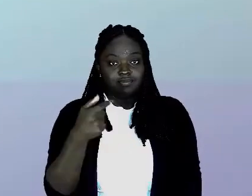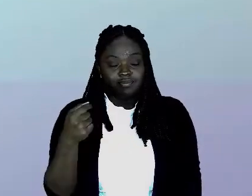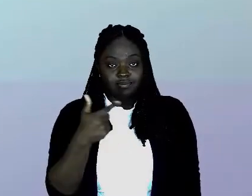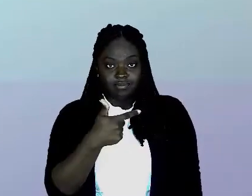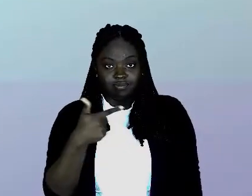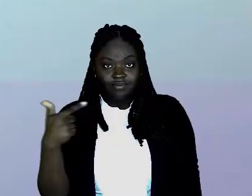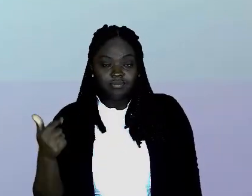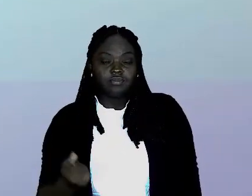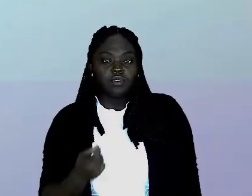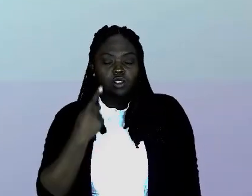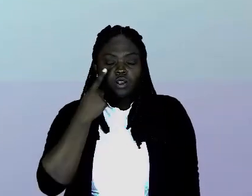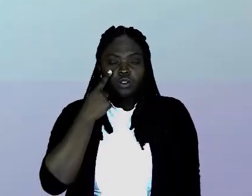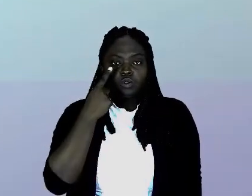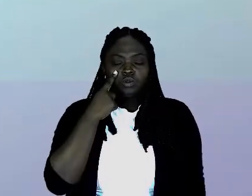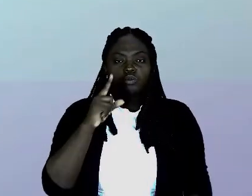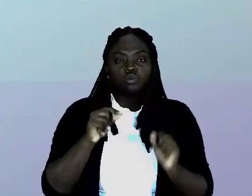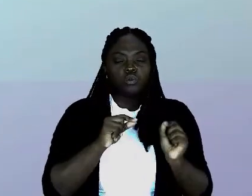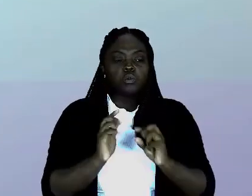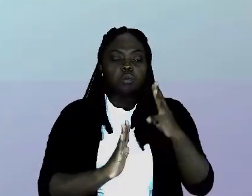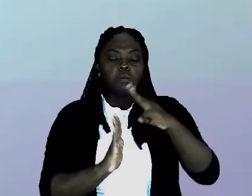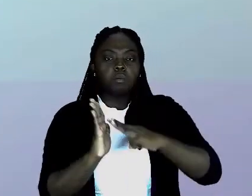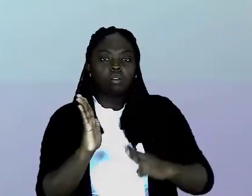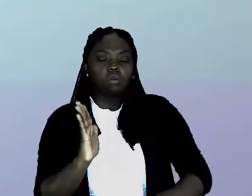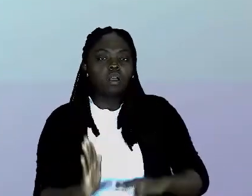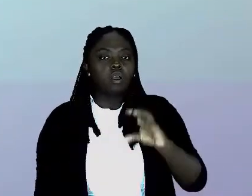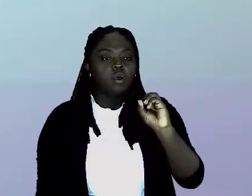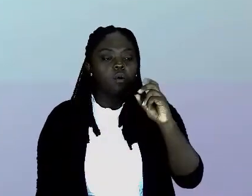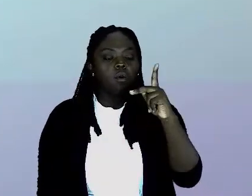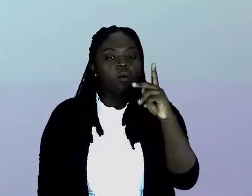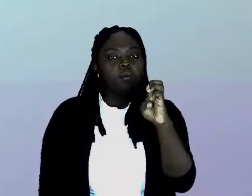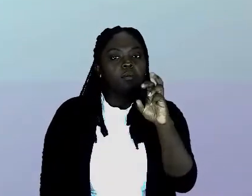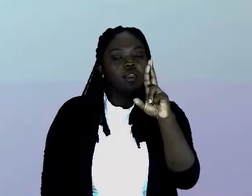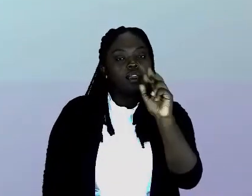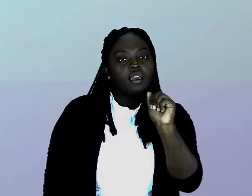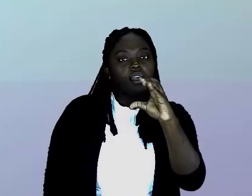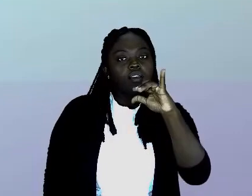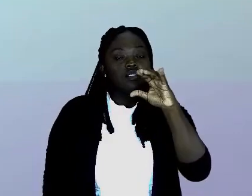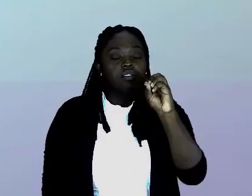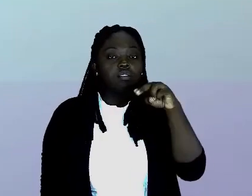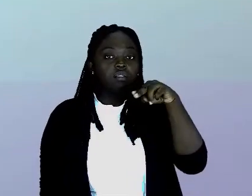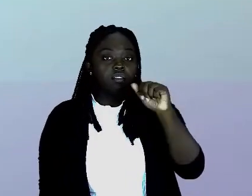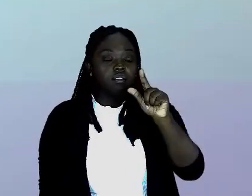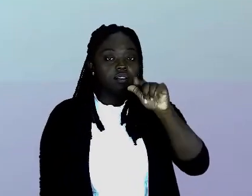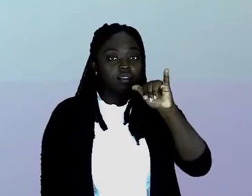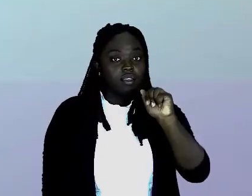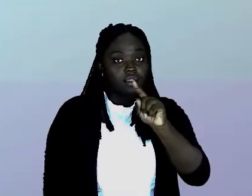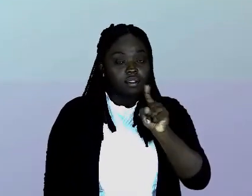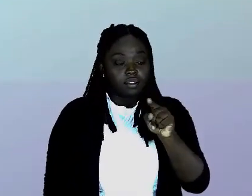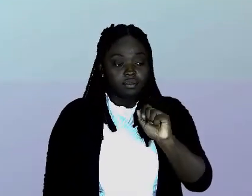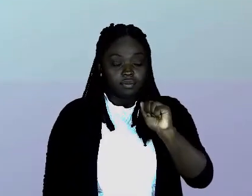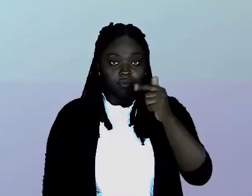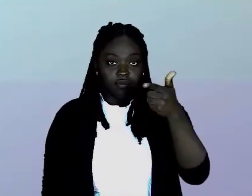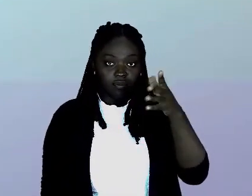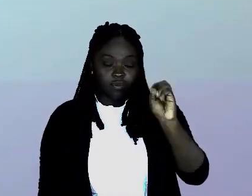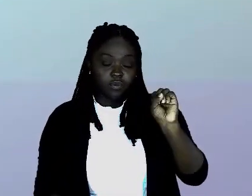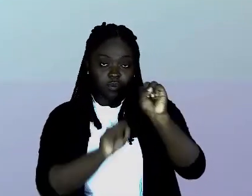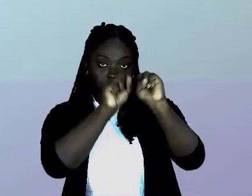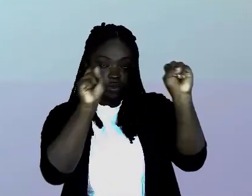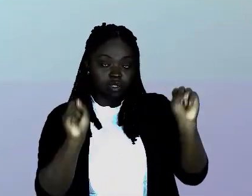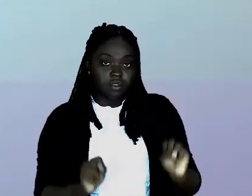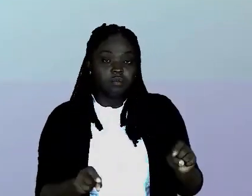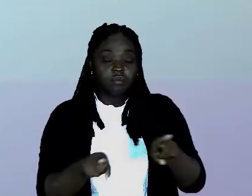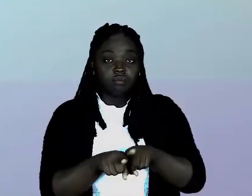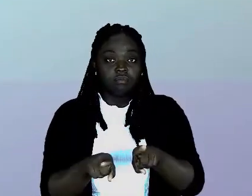de Operacionalização do Sistema, bem como a página de prestação de contas no site do